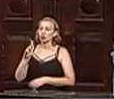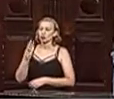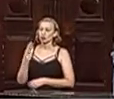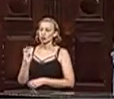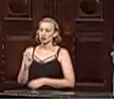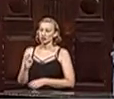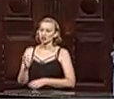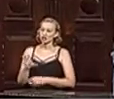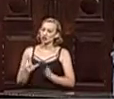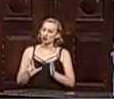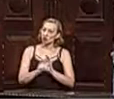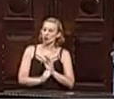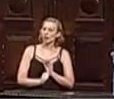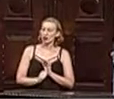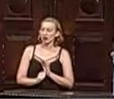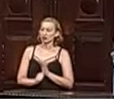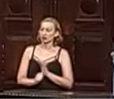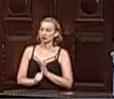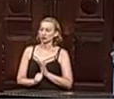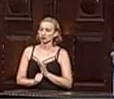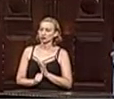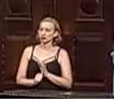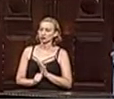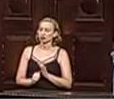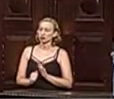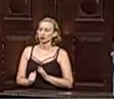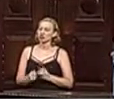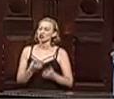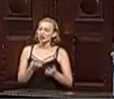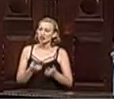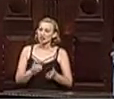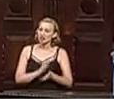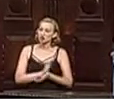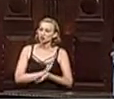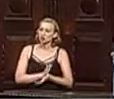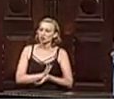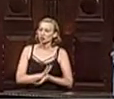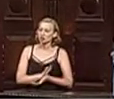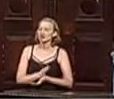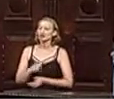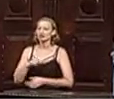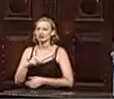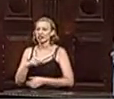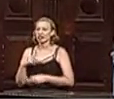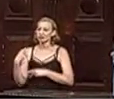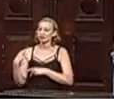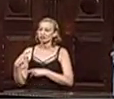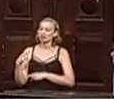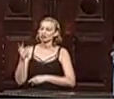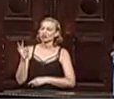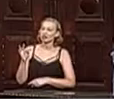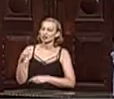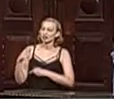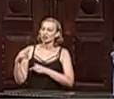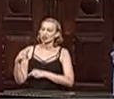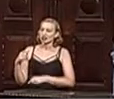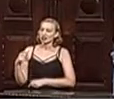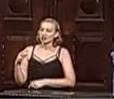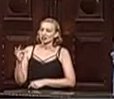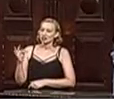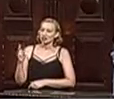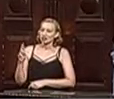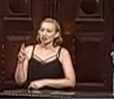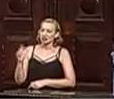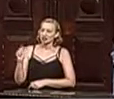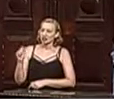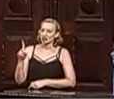disposição de uma família e que queiram fazer do nosso clube, que tem as maiores tradições democráticas e inclusivas do Brasil, um curral